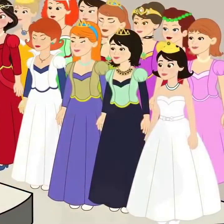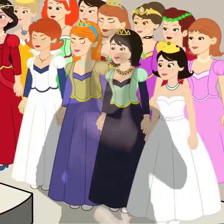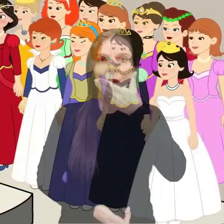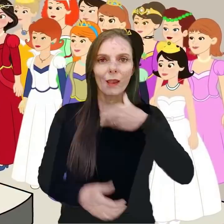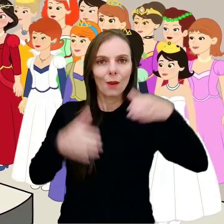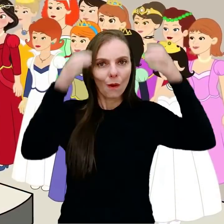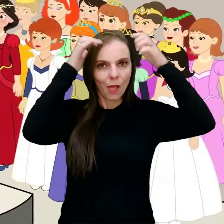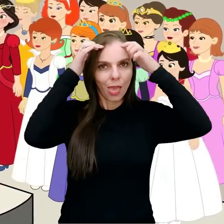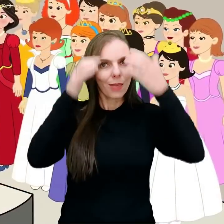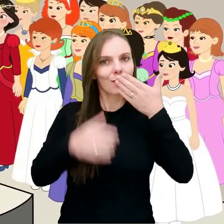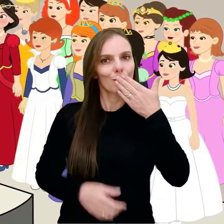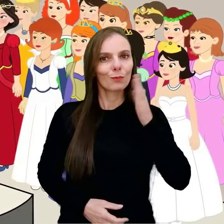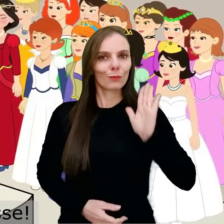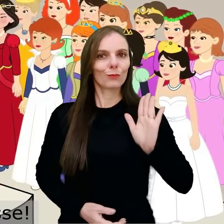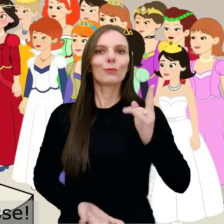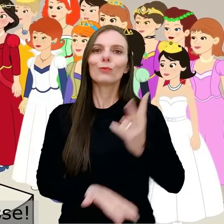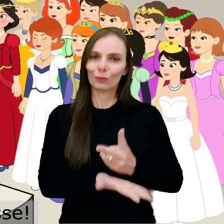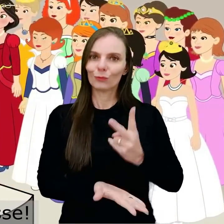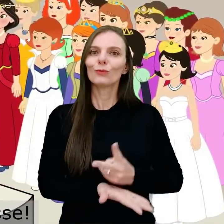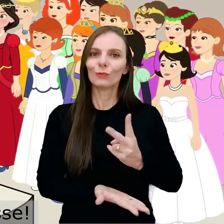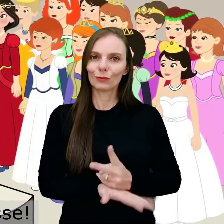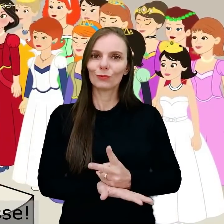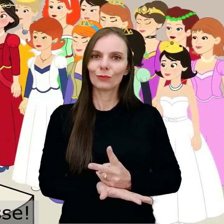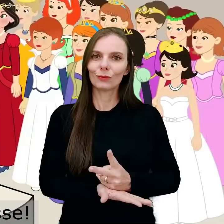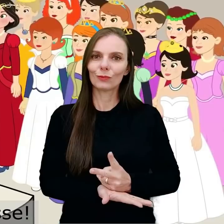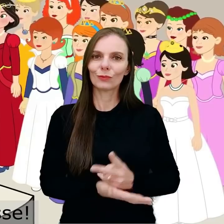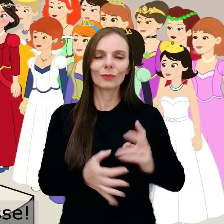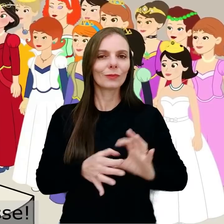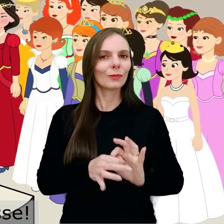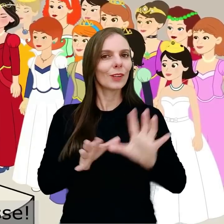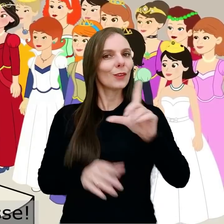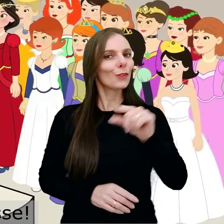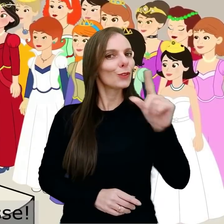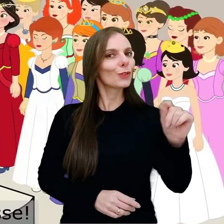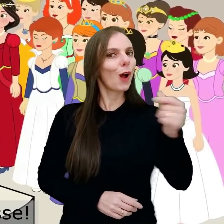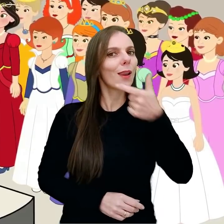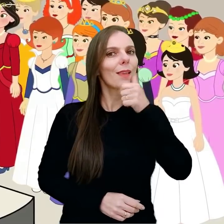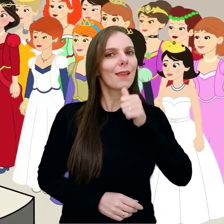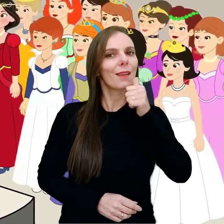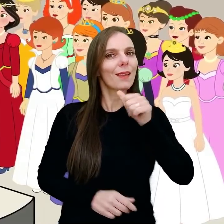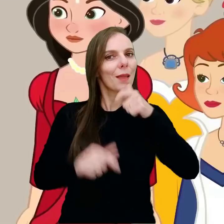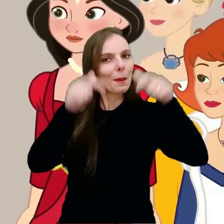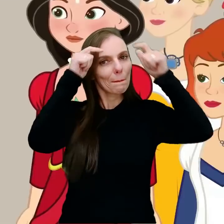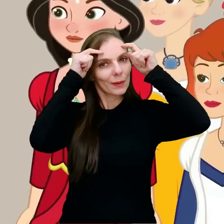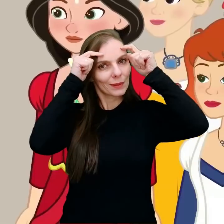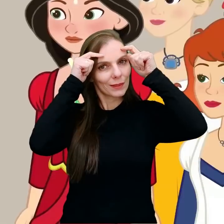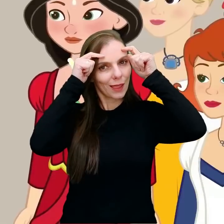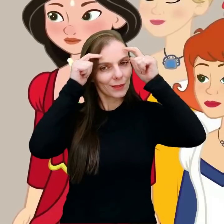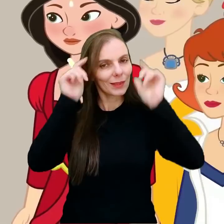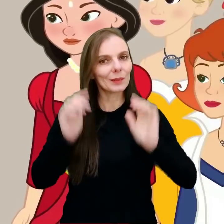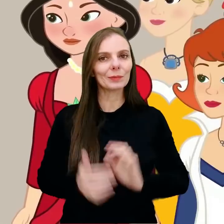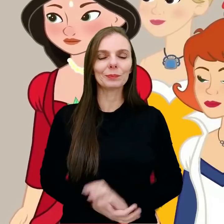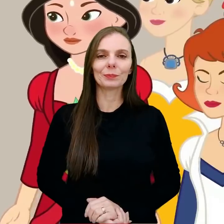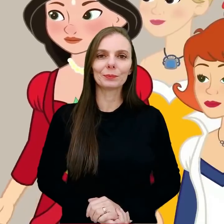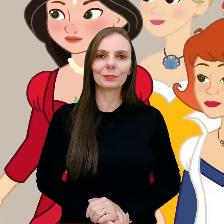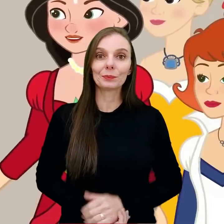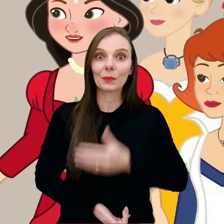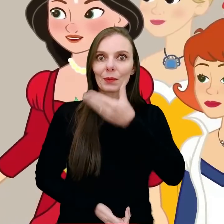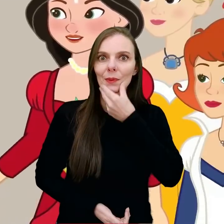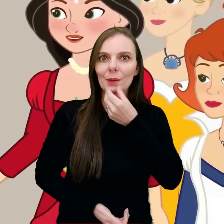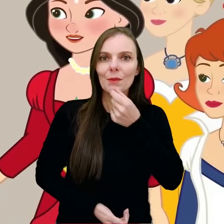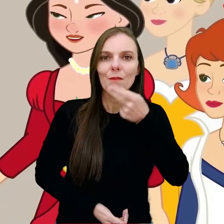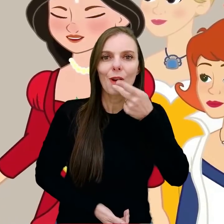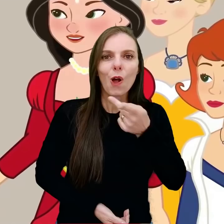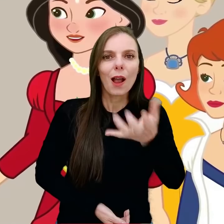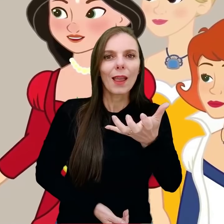Ele manteve sua promessa e concedeu-lhe a princesa que quisesse. O jovem, então, disse que